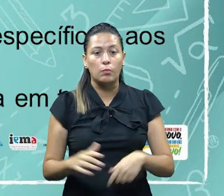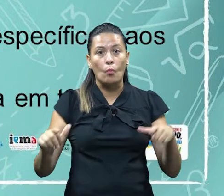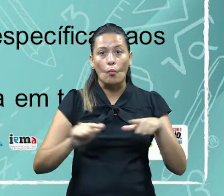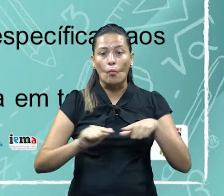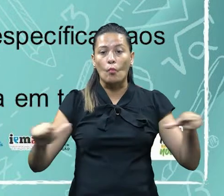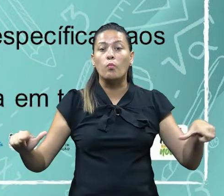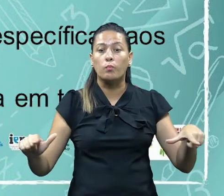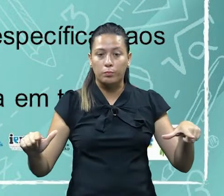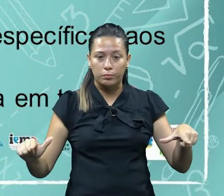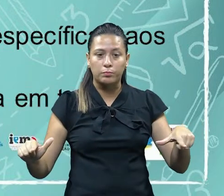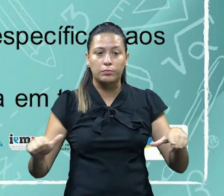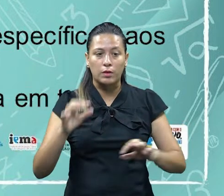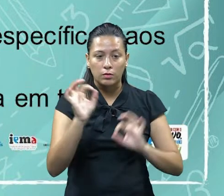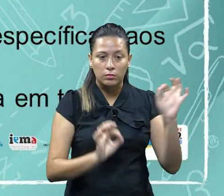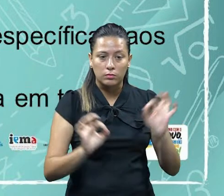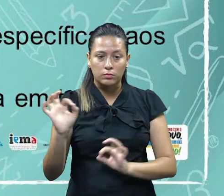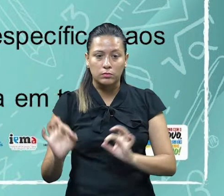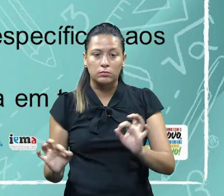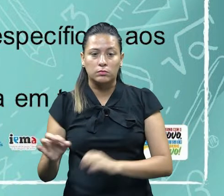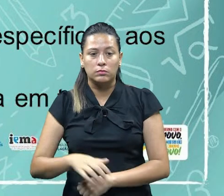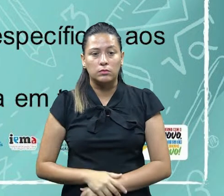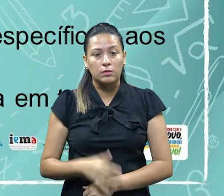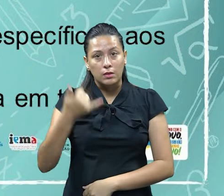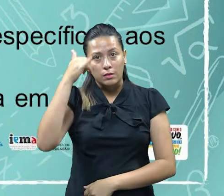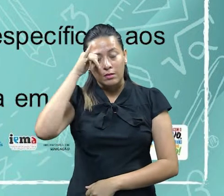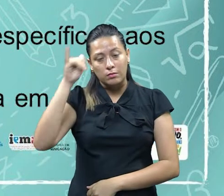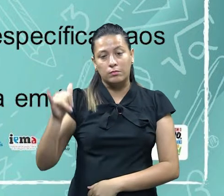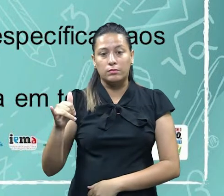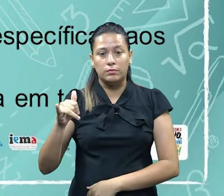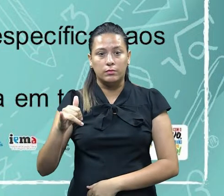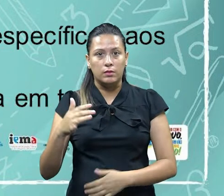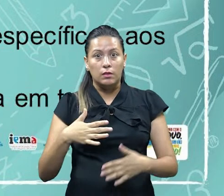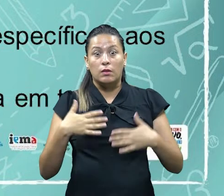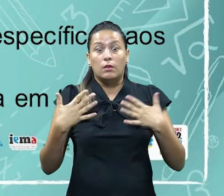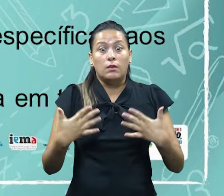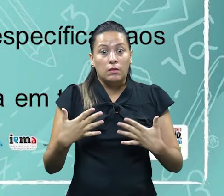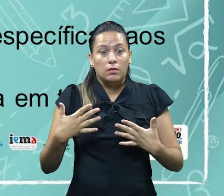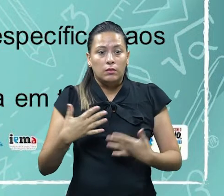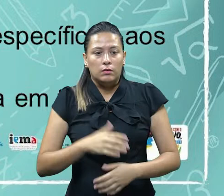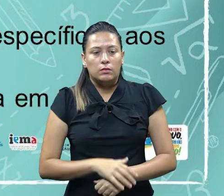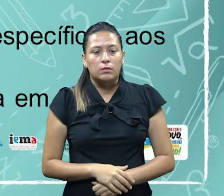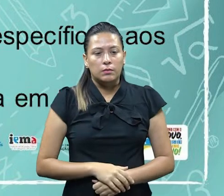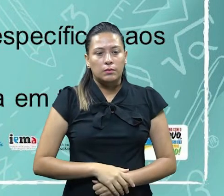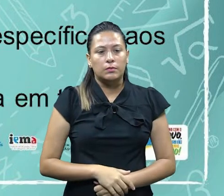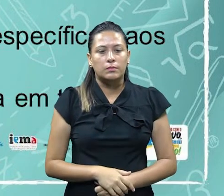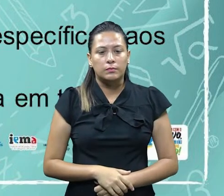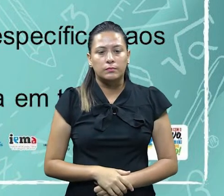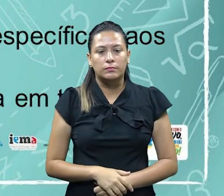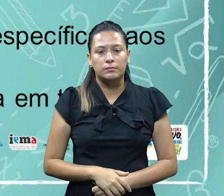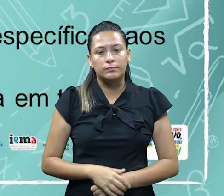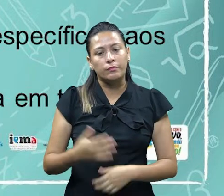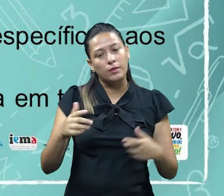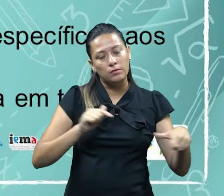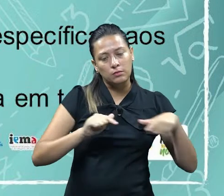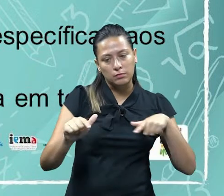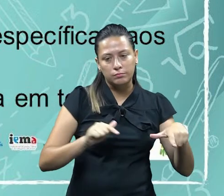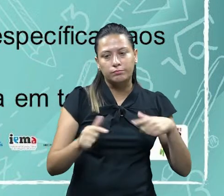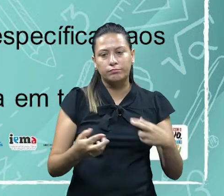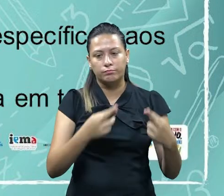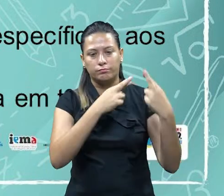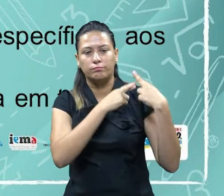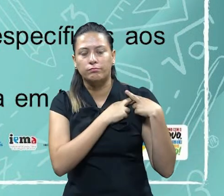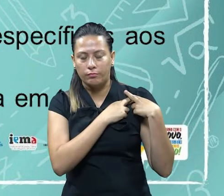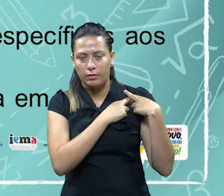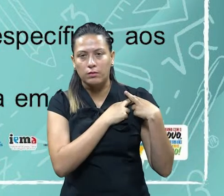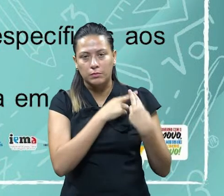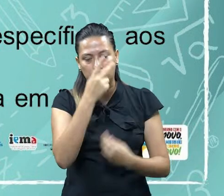boa ordem, que seja evitado qualquer pânico, que sejam atribuídas tarefas e responsabilidades específicas aos